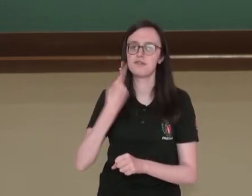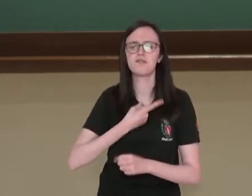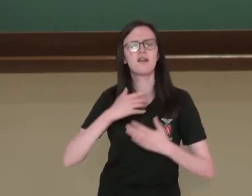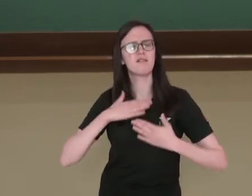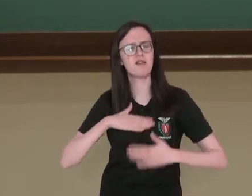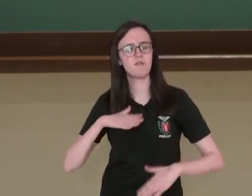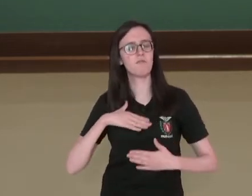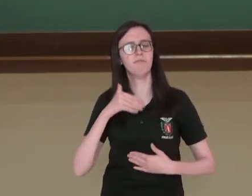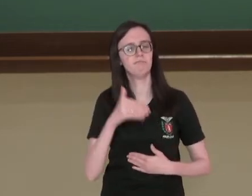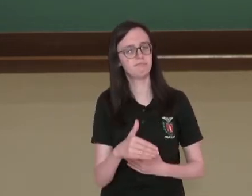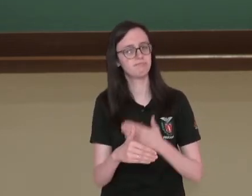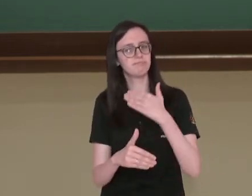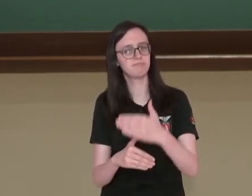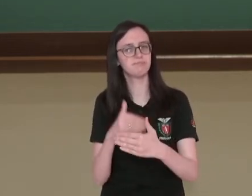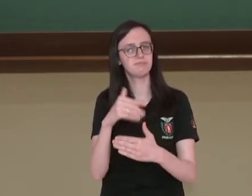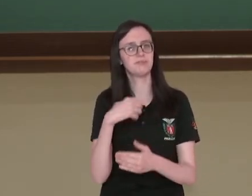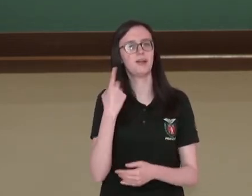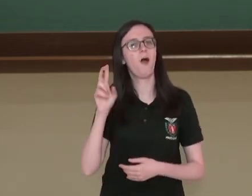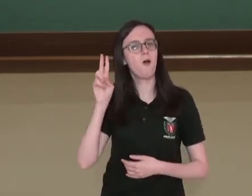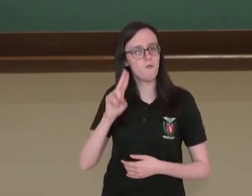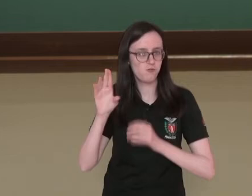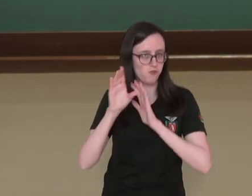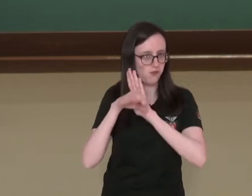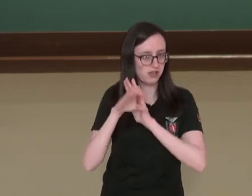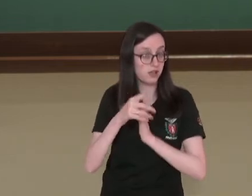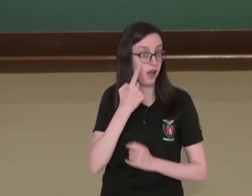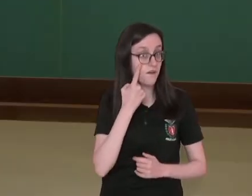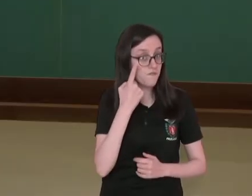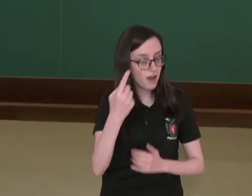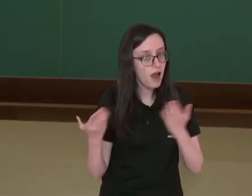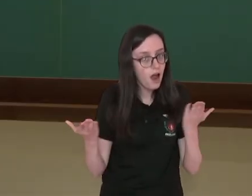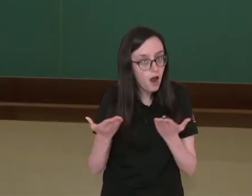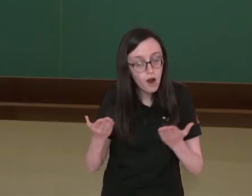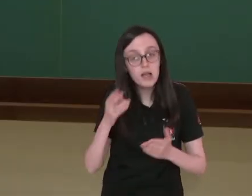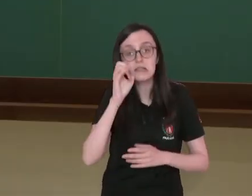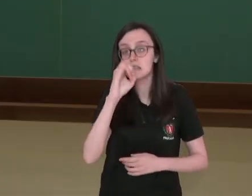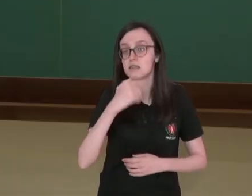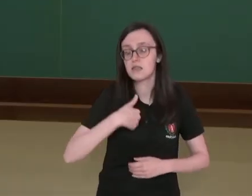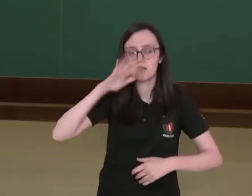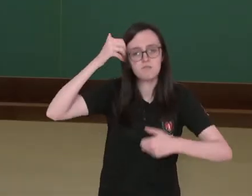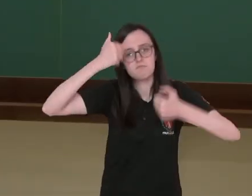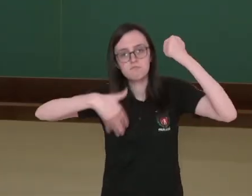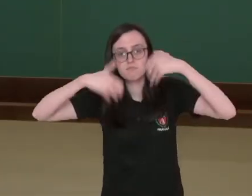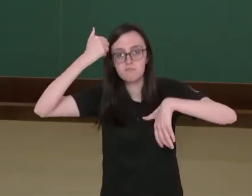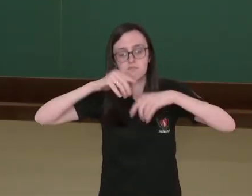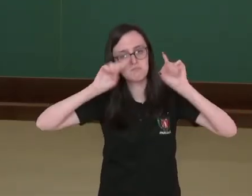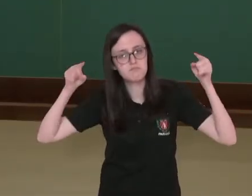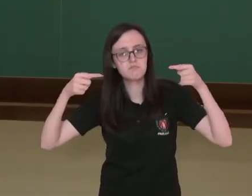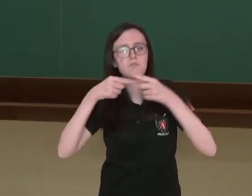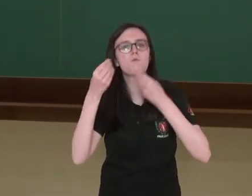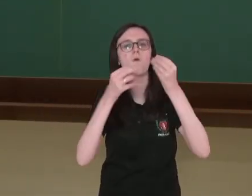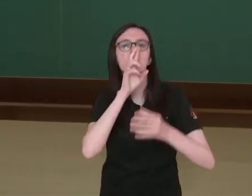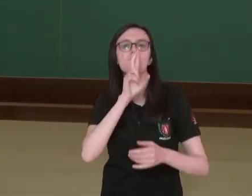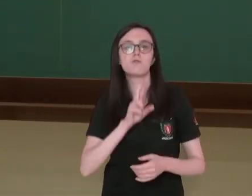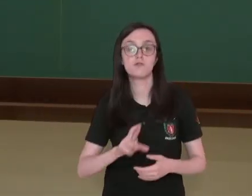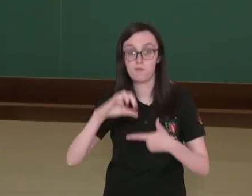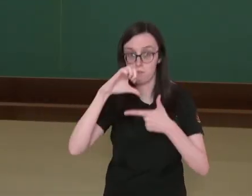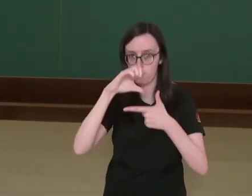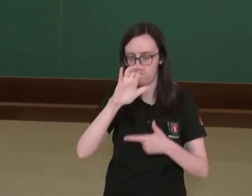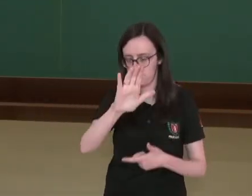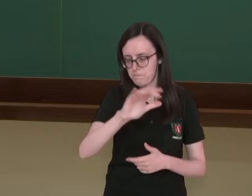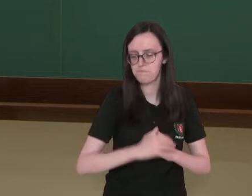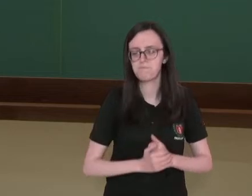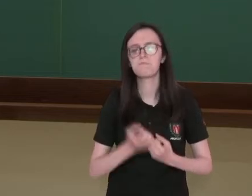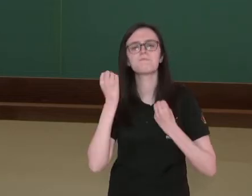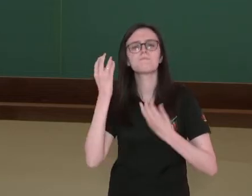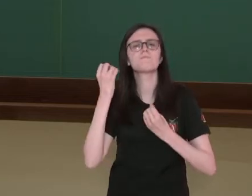tranquilo e vamos aplicando esses conceitos. Então vamos lá com aquilo que eu digo, a política de como resolver um problema. Então, quais são os